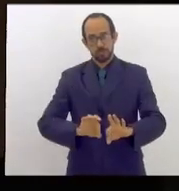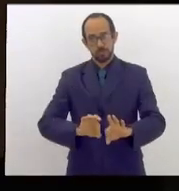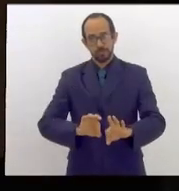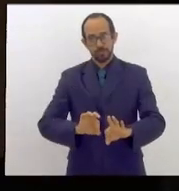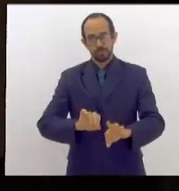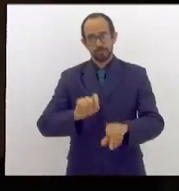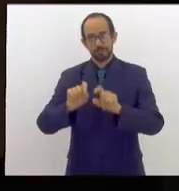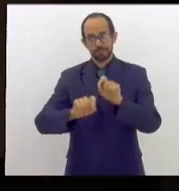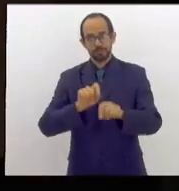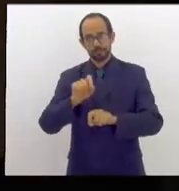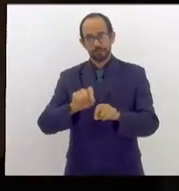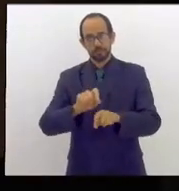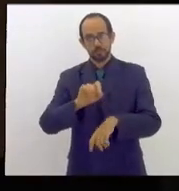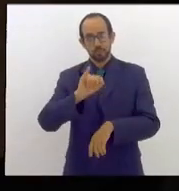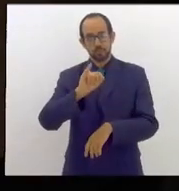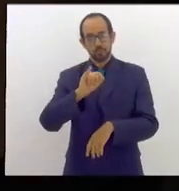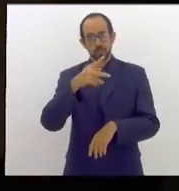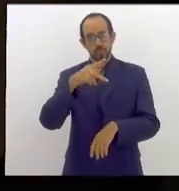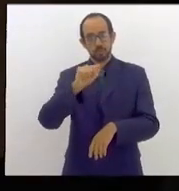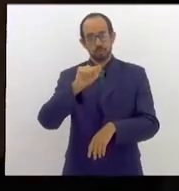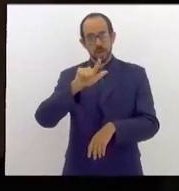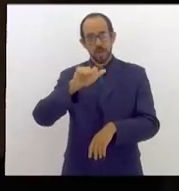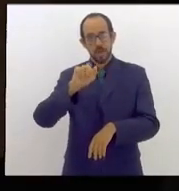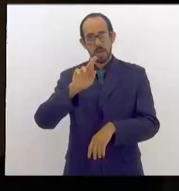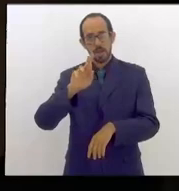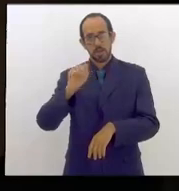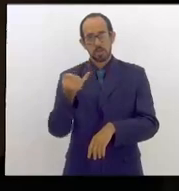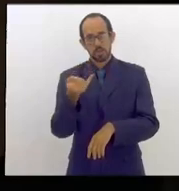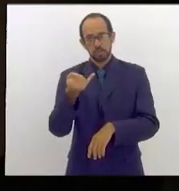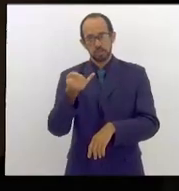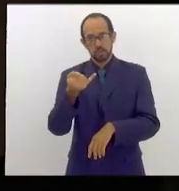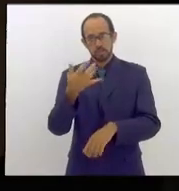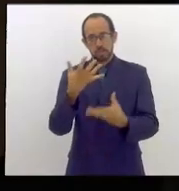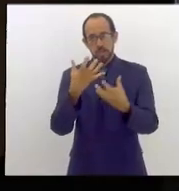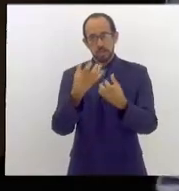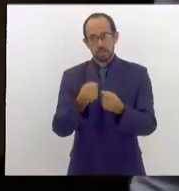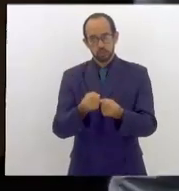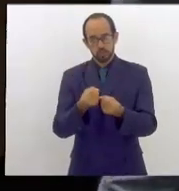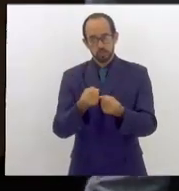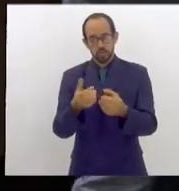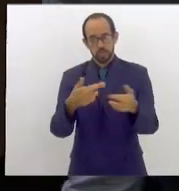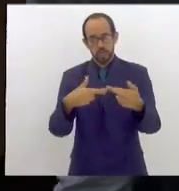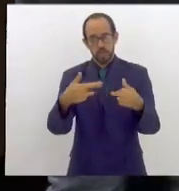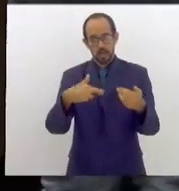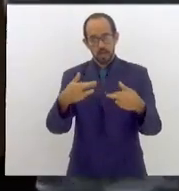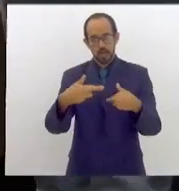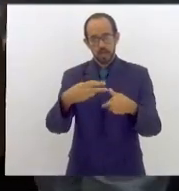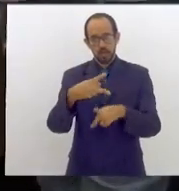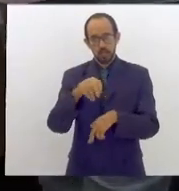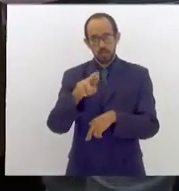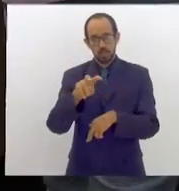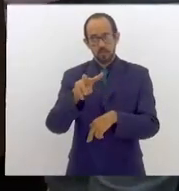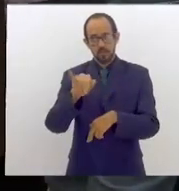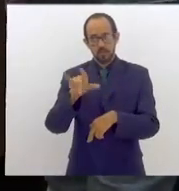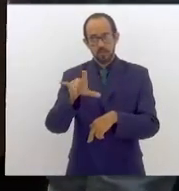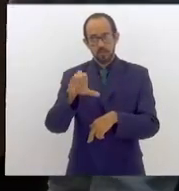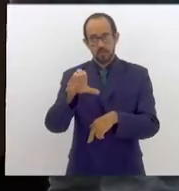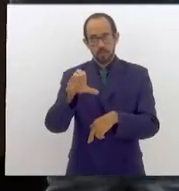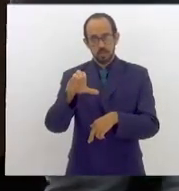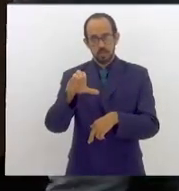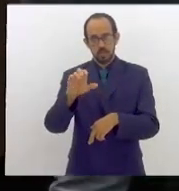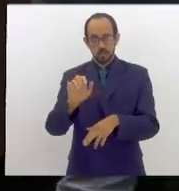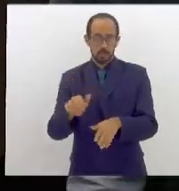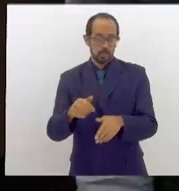do ipadérgica que seria o gestor E aí palergico passa a assumir a relação institucional com a previc na conversa posterior